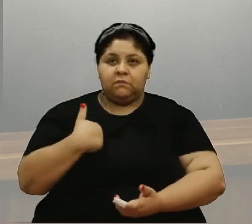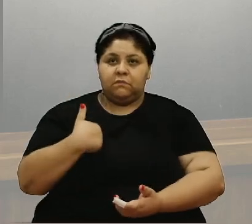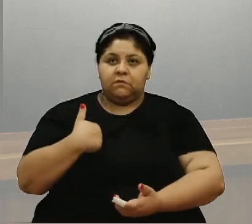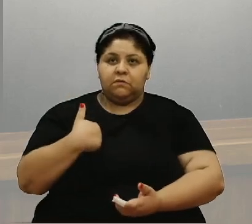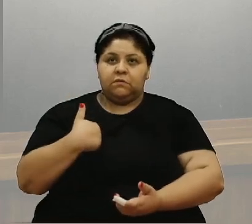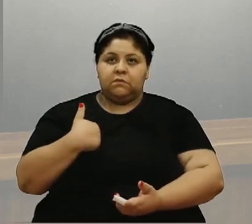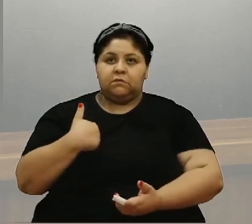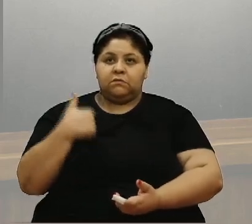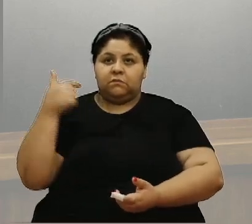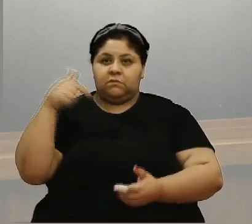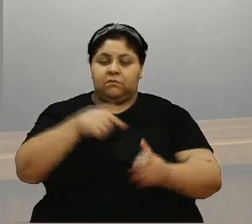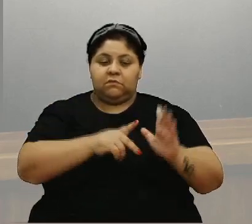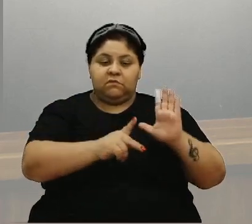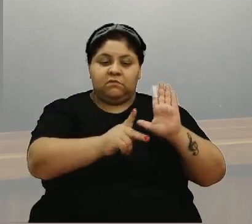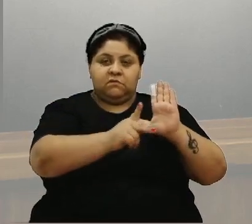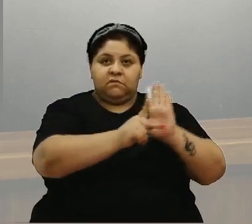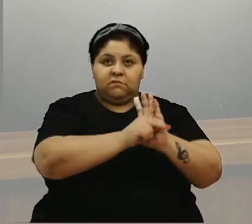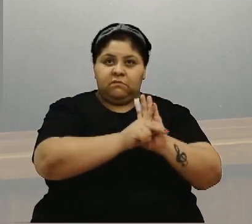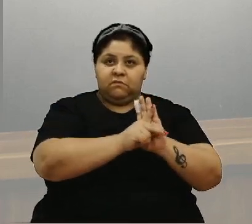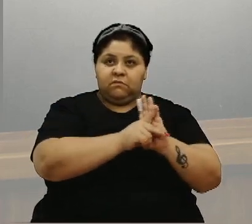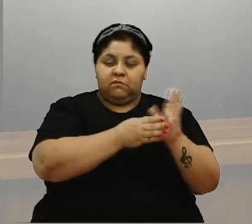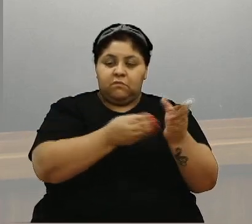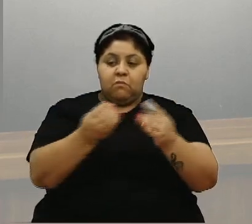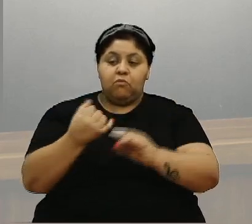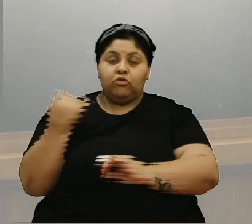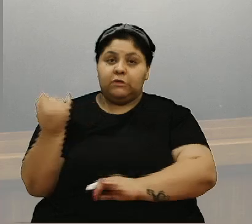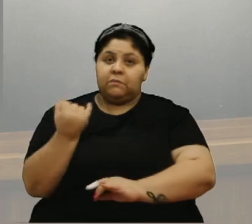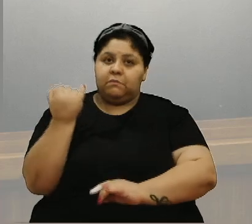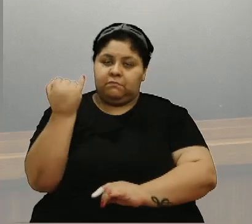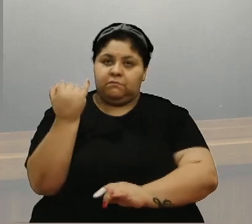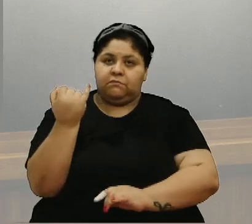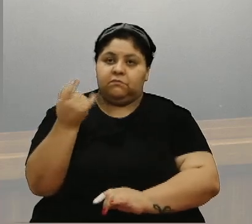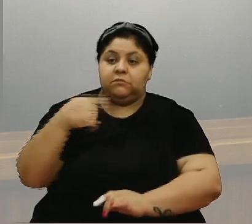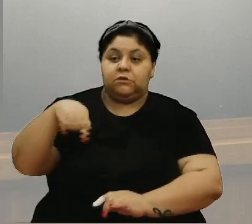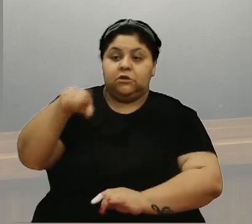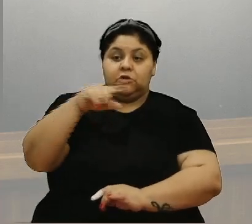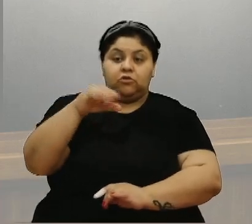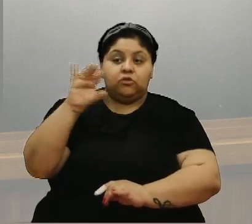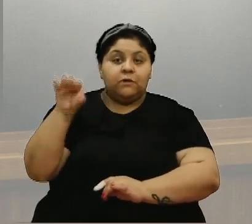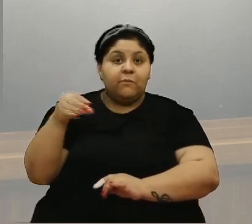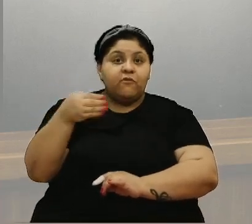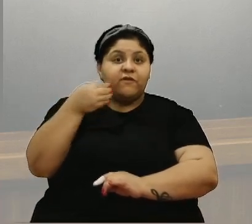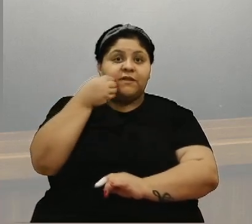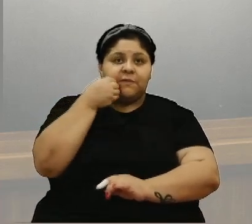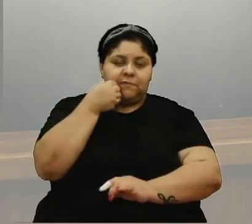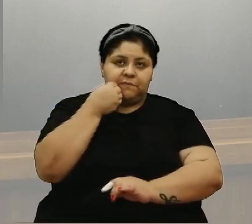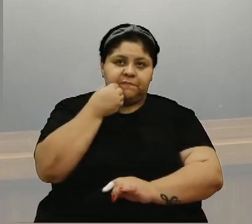Esse projeto é um projeto muito importante. Nós aproveitamos,